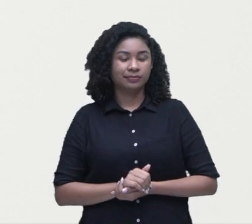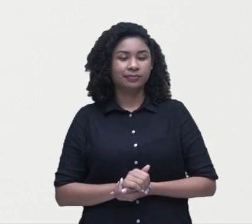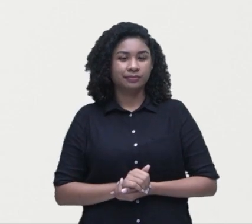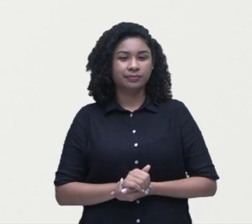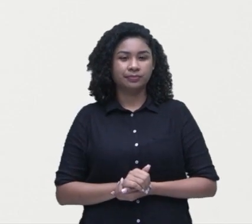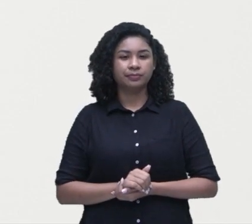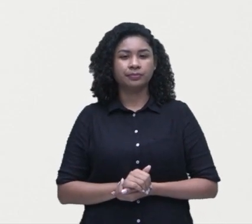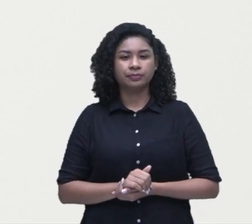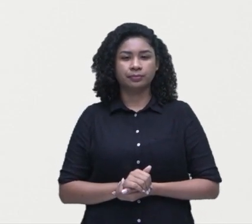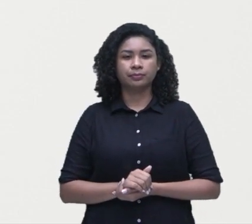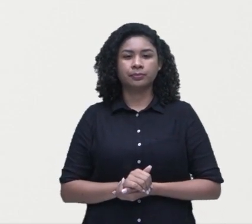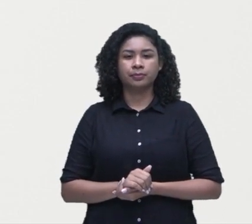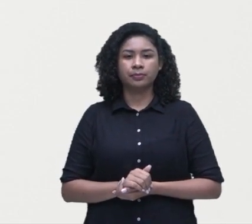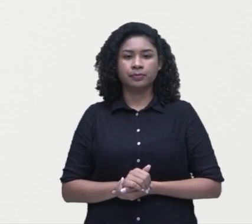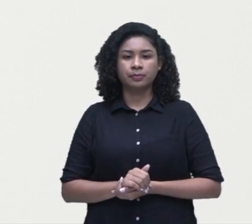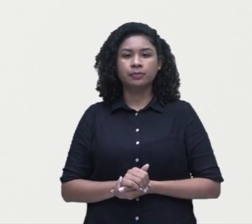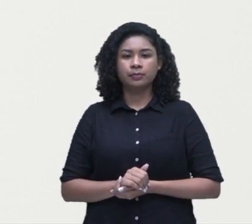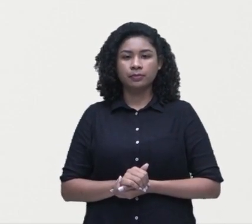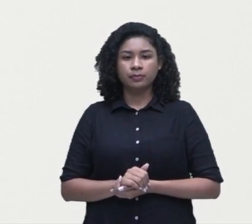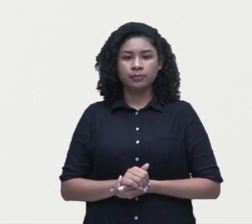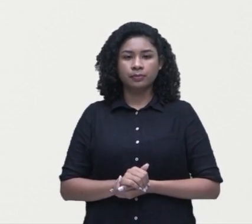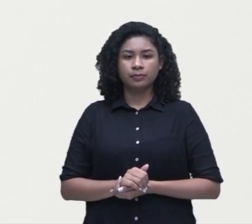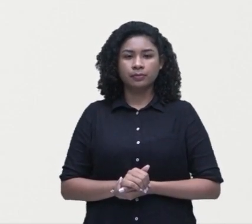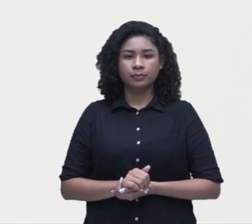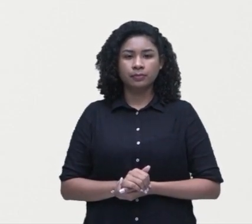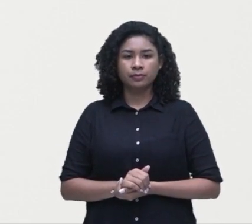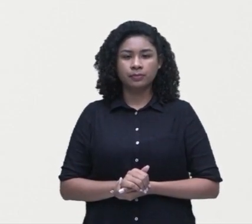Em relação ao tempo atual, na frase